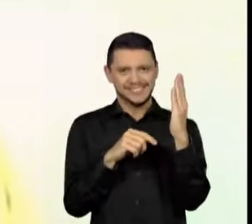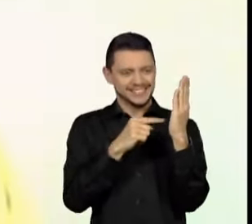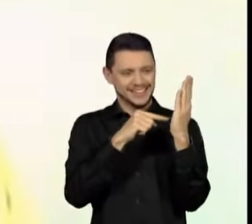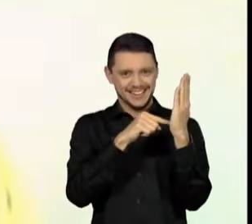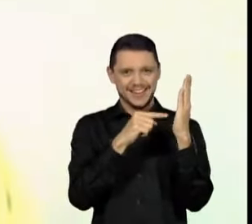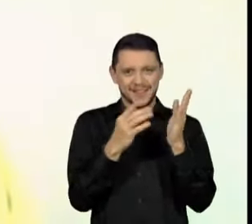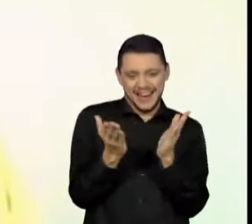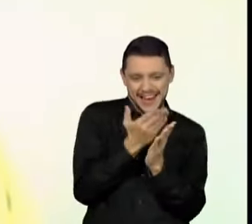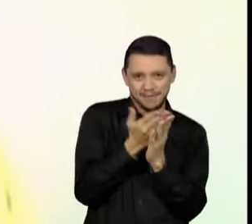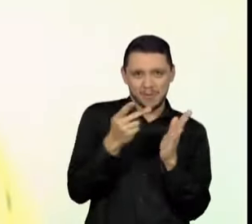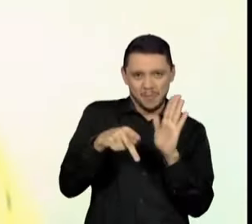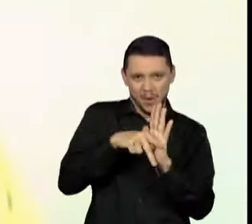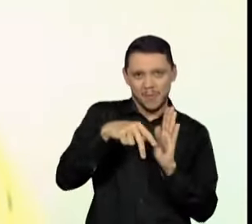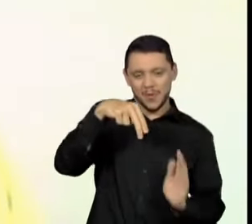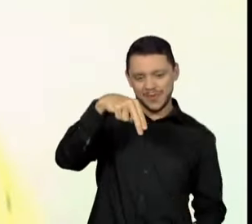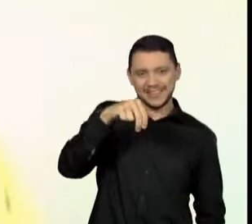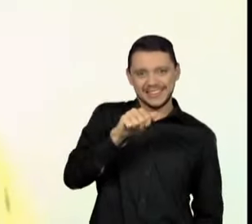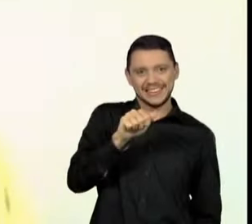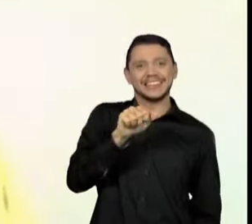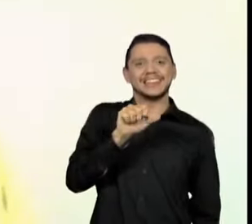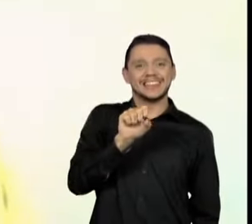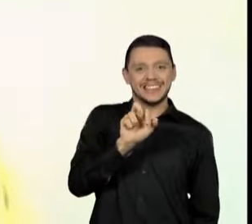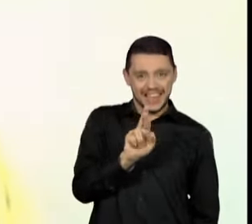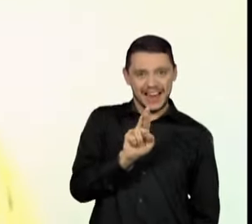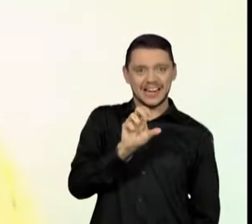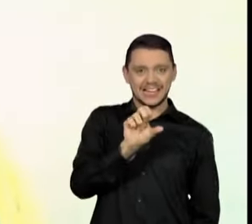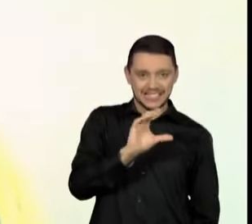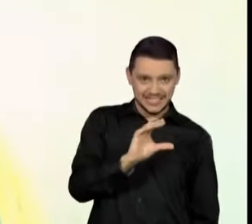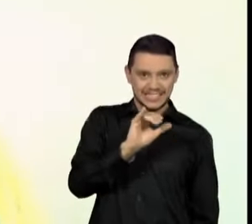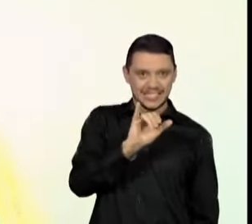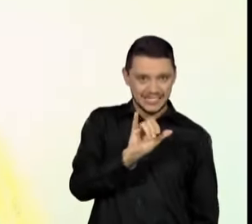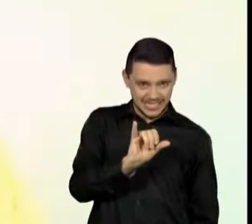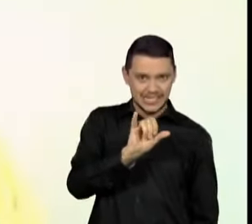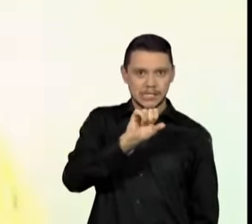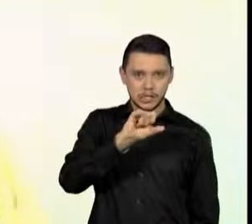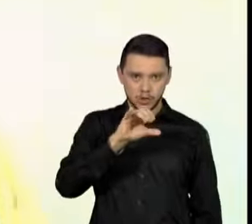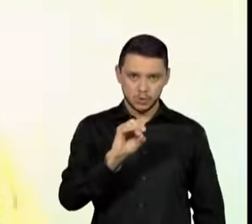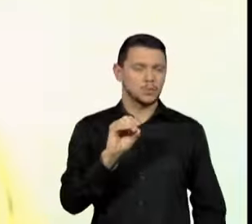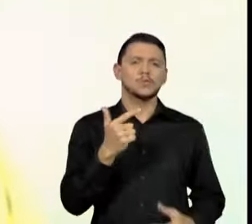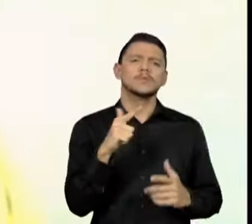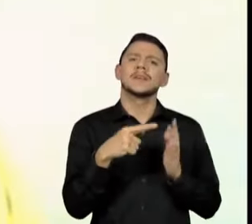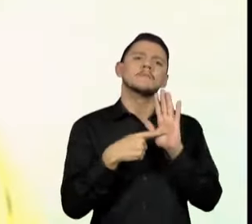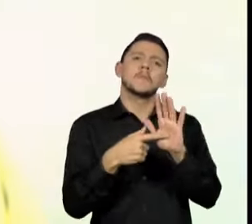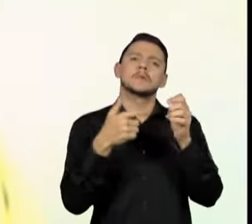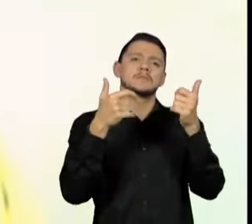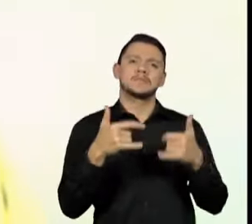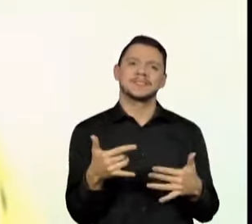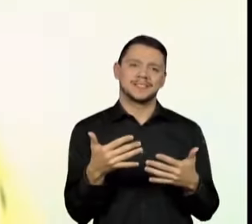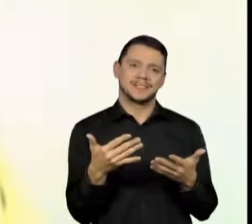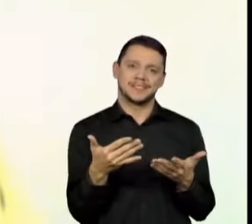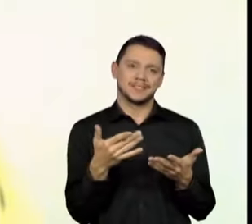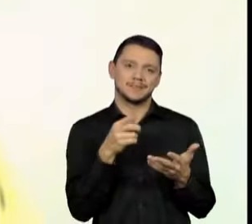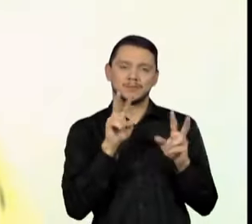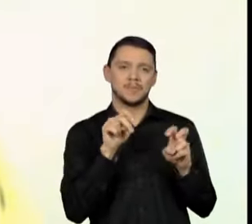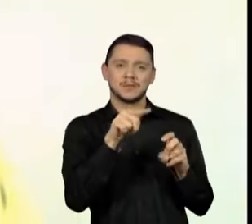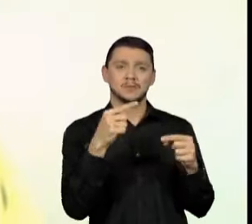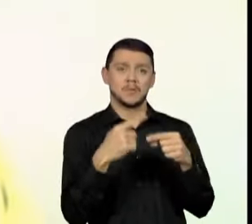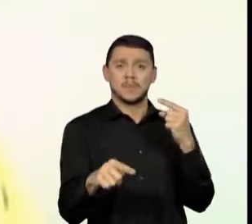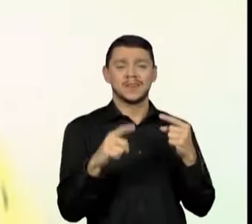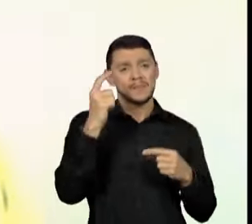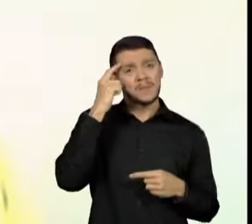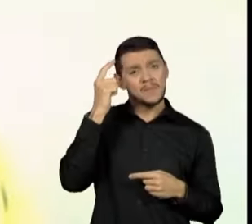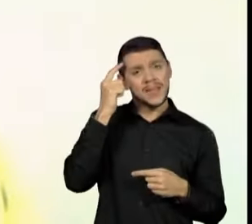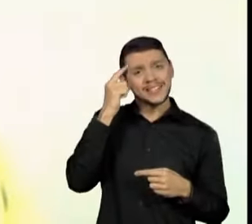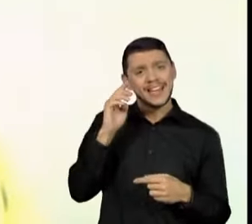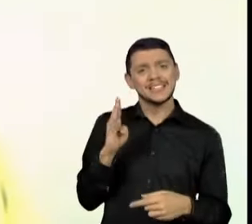como ler a escrevivência a partir de mitos afro-brasileiros? Vamos pensar no espelho de Oxum